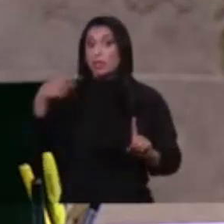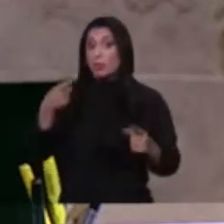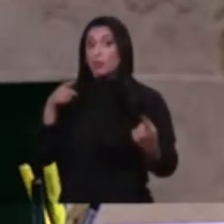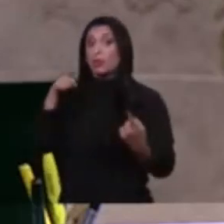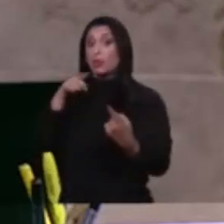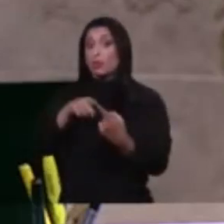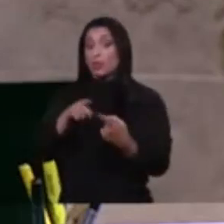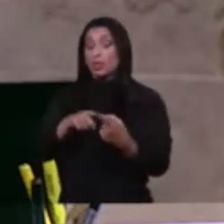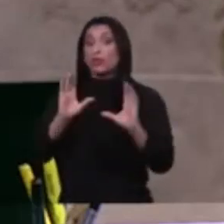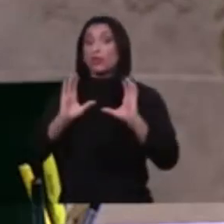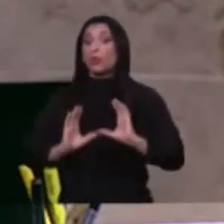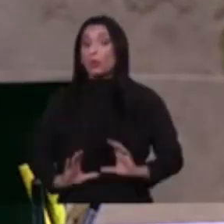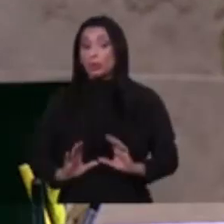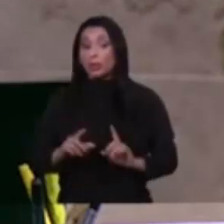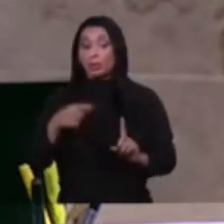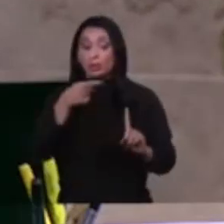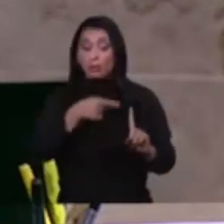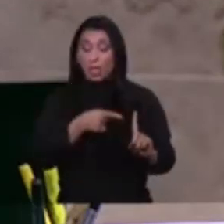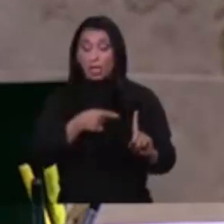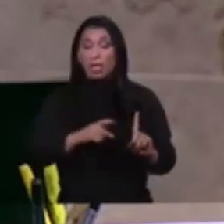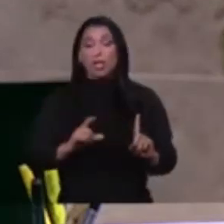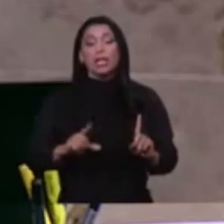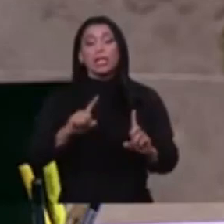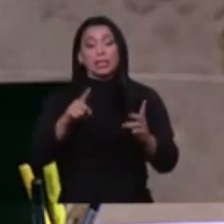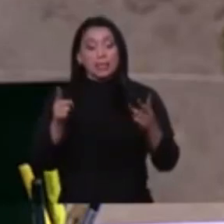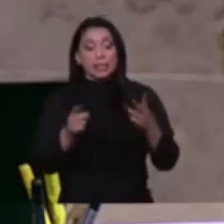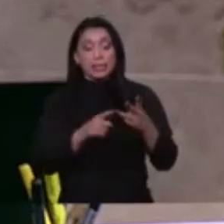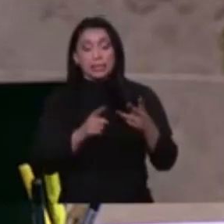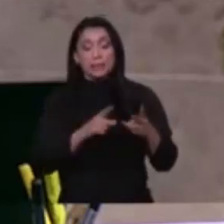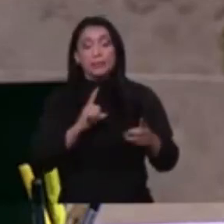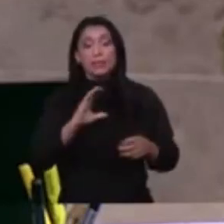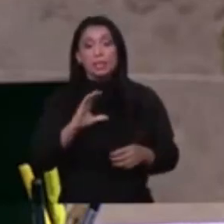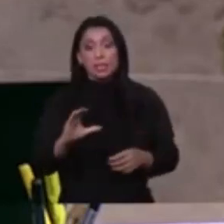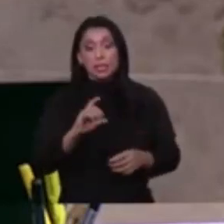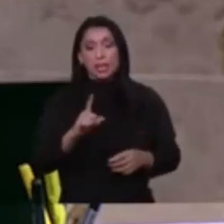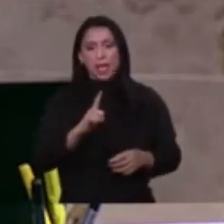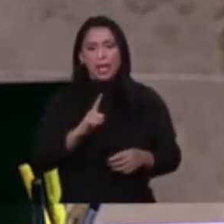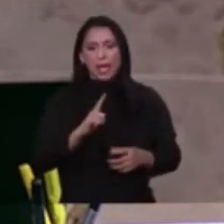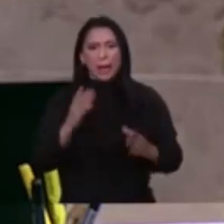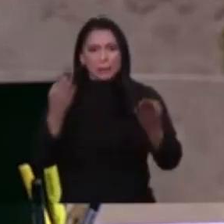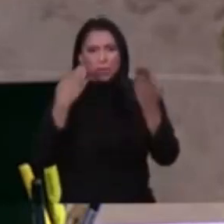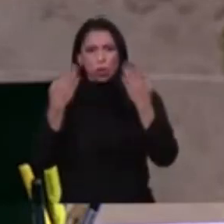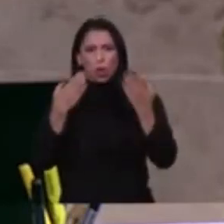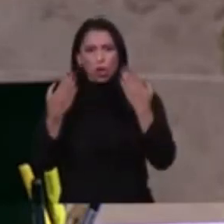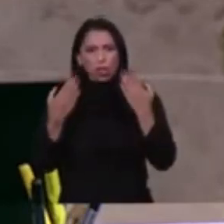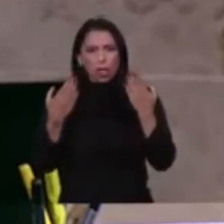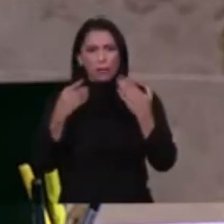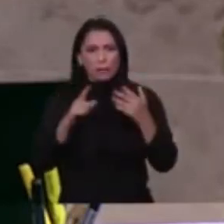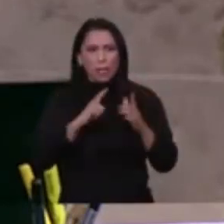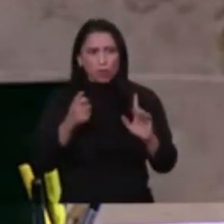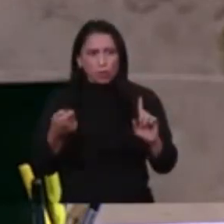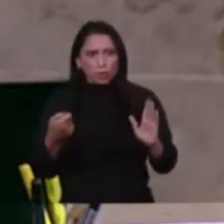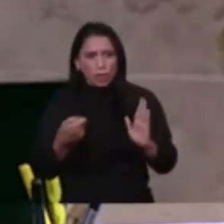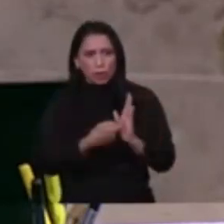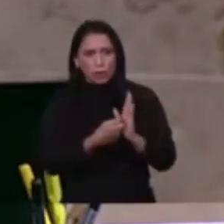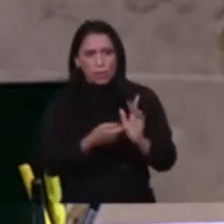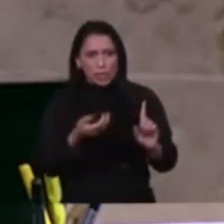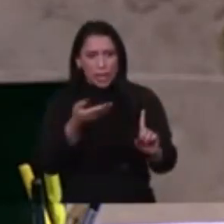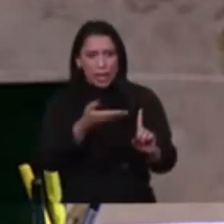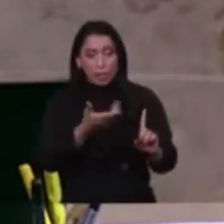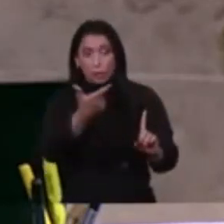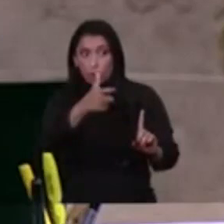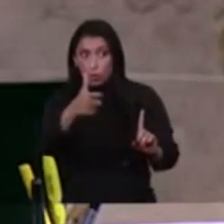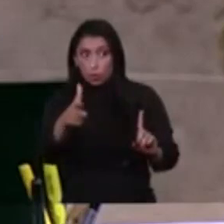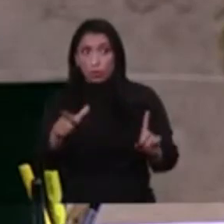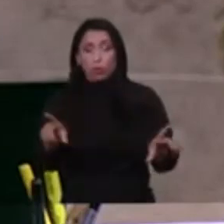objetiva do comportamento, c, vínculo de natureza psicológica ligando a conduta do denunciado e as